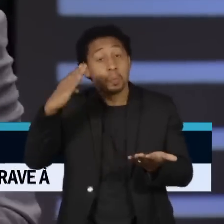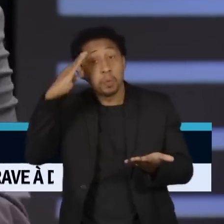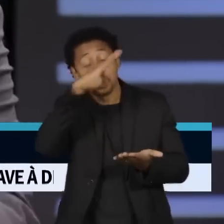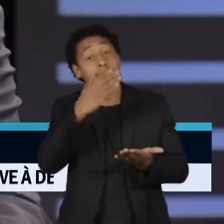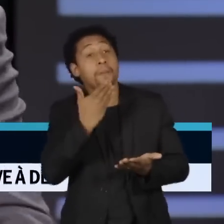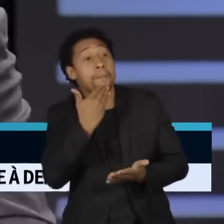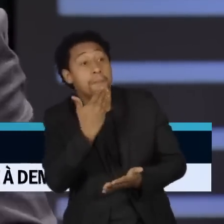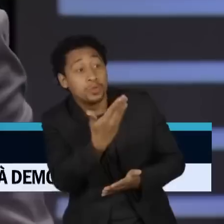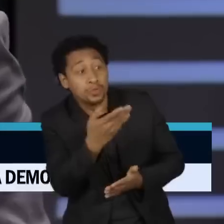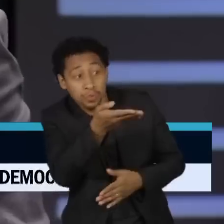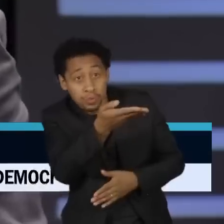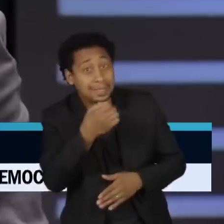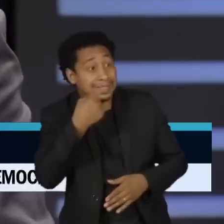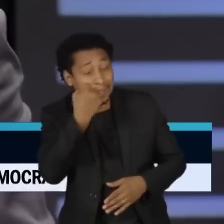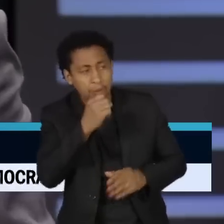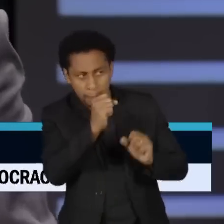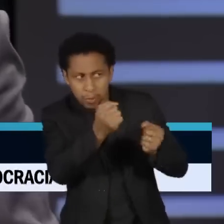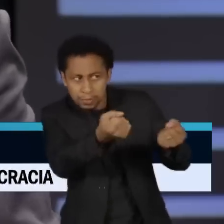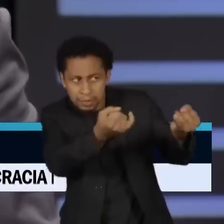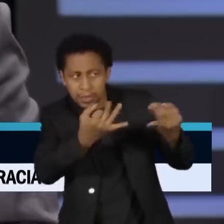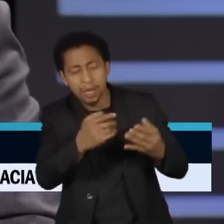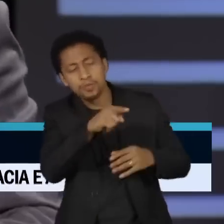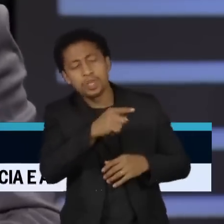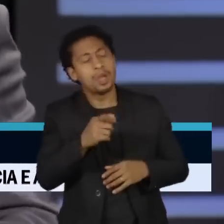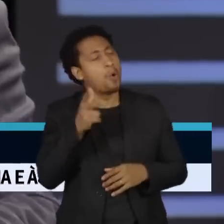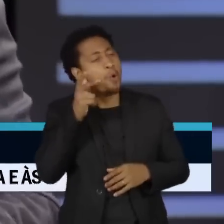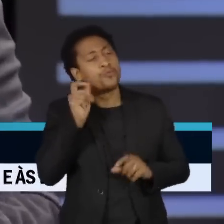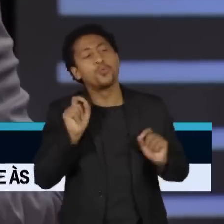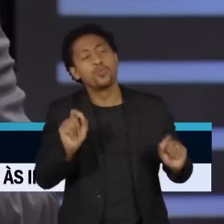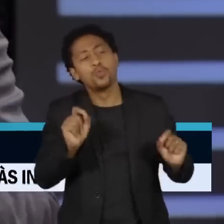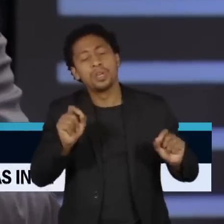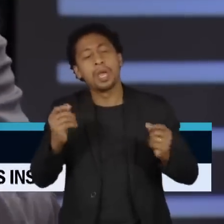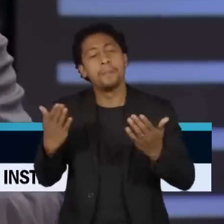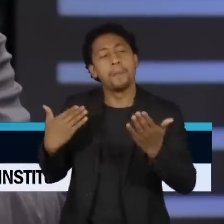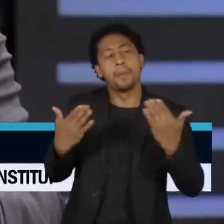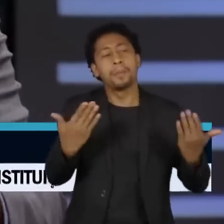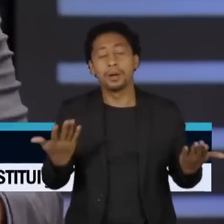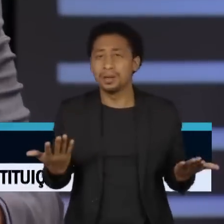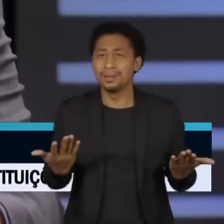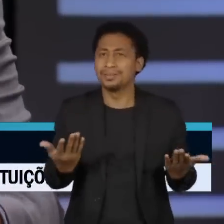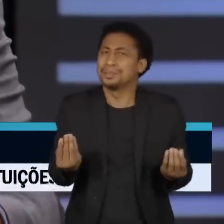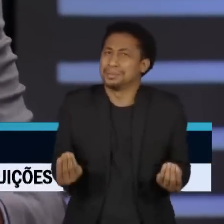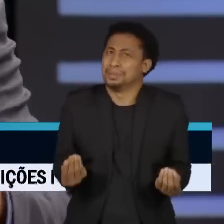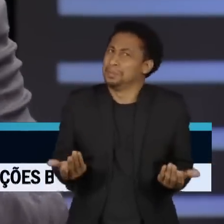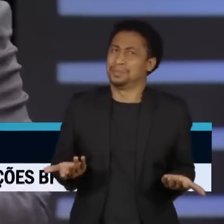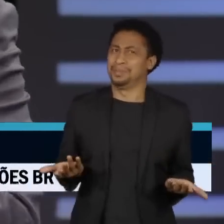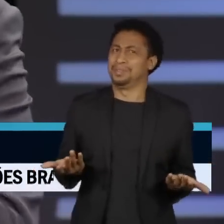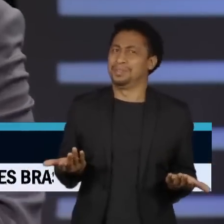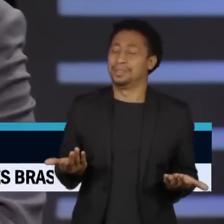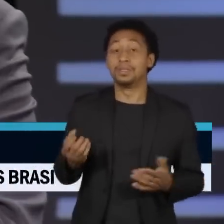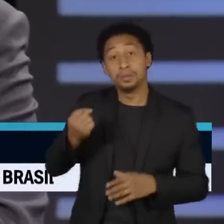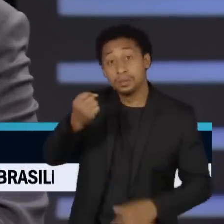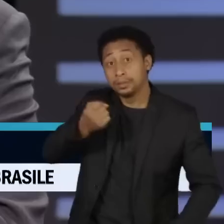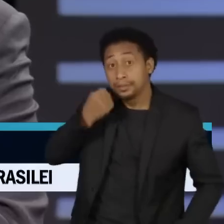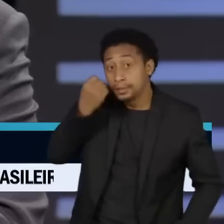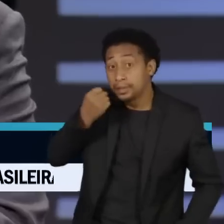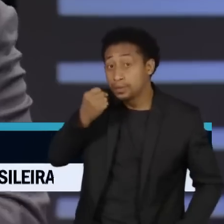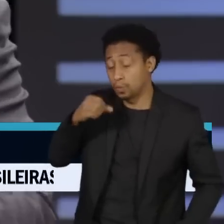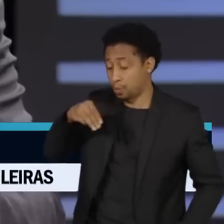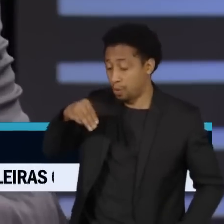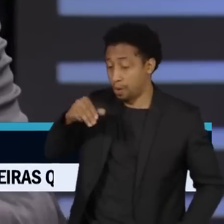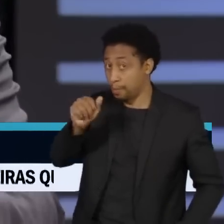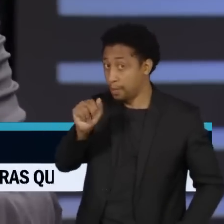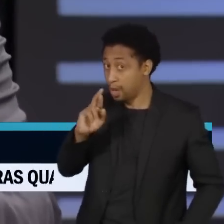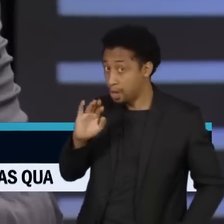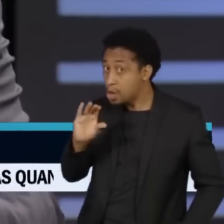a respeito do que ele tinha ouvido, da proposta que tinha ouvido. Ou seja, Marcos Duval coloca Bolsonaro, pelo menos através desses relatos dele,